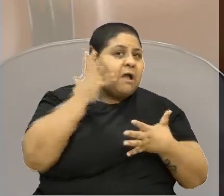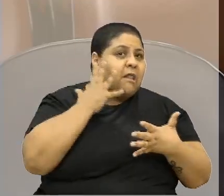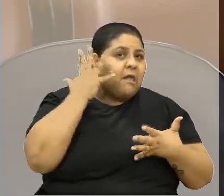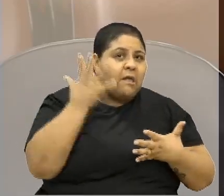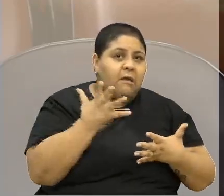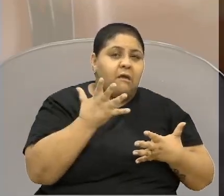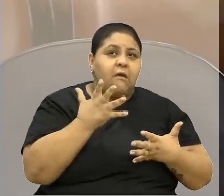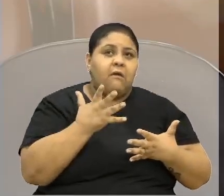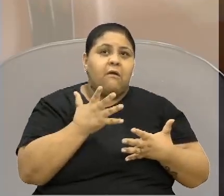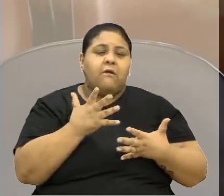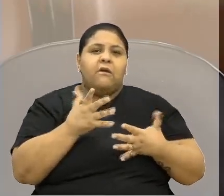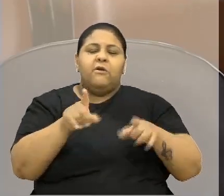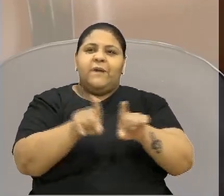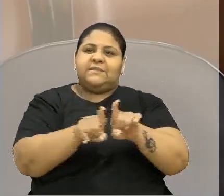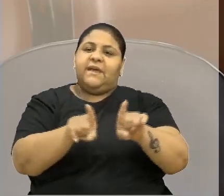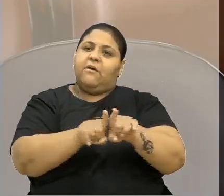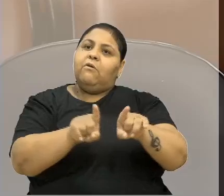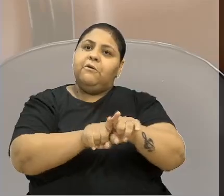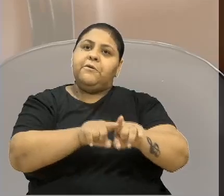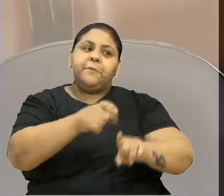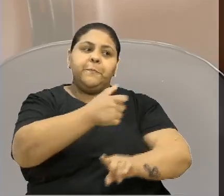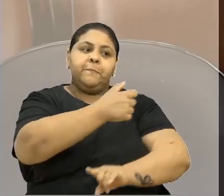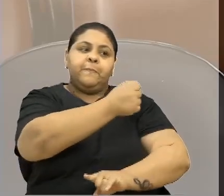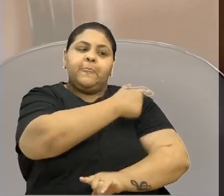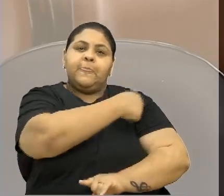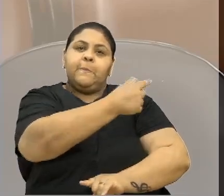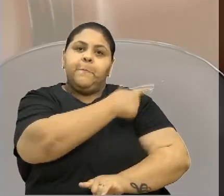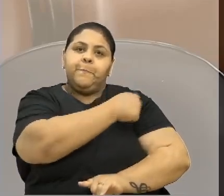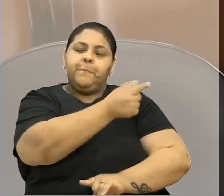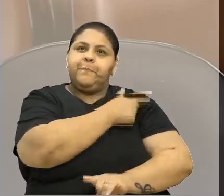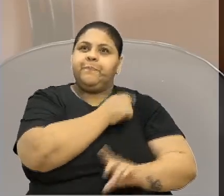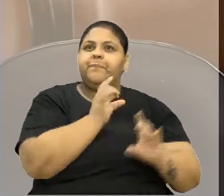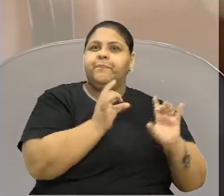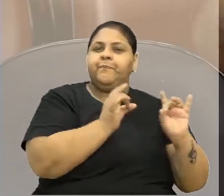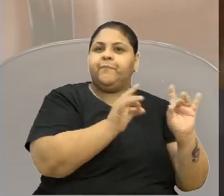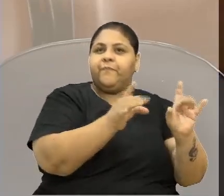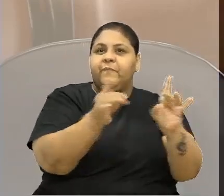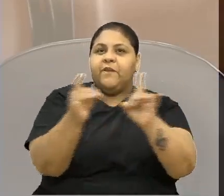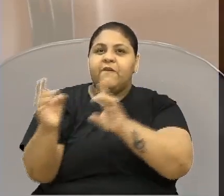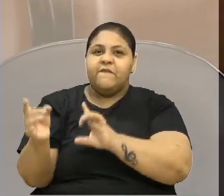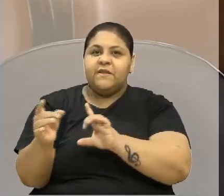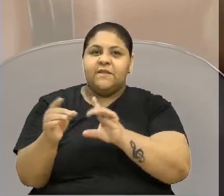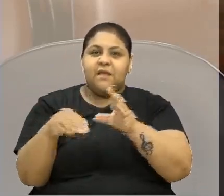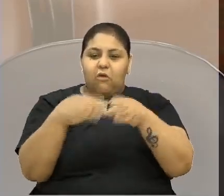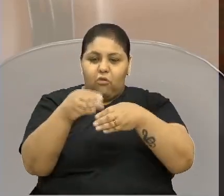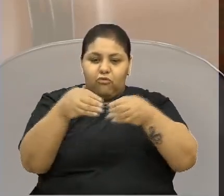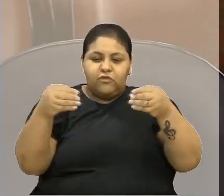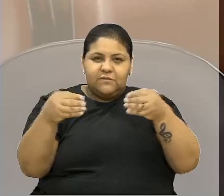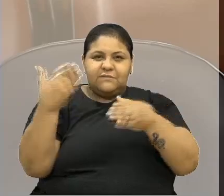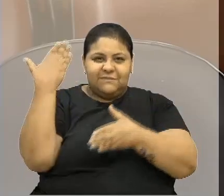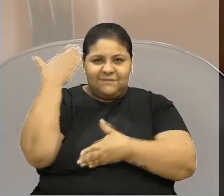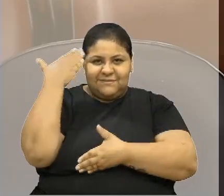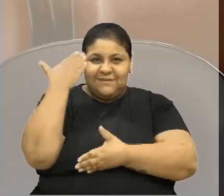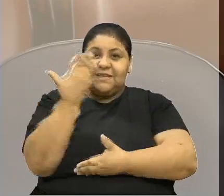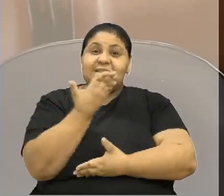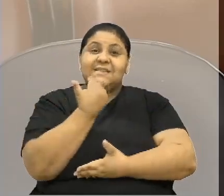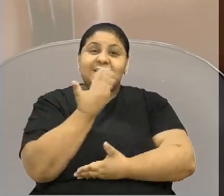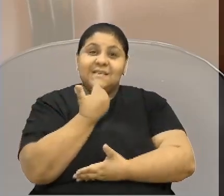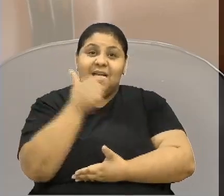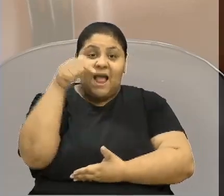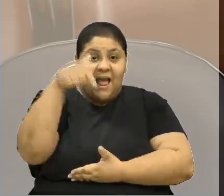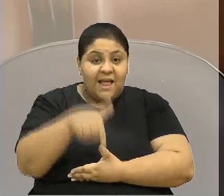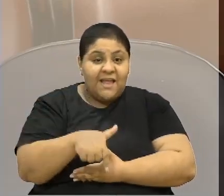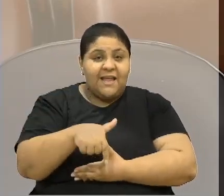comer o pastel que o vereador Zanquim tanto fala, vender as lembrancinhas, se alimentar com as comidas